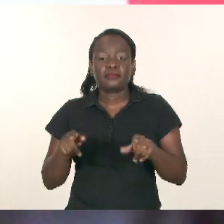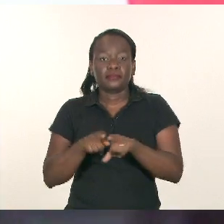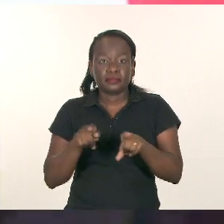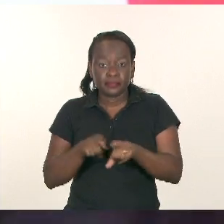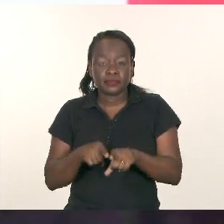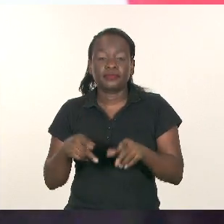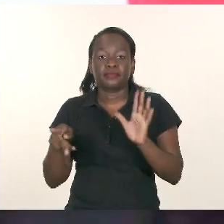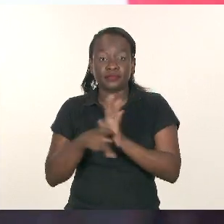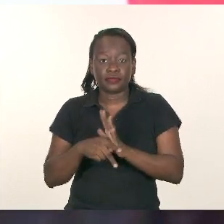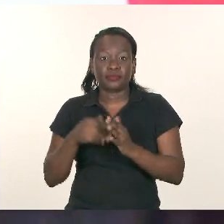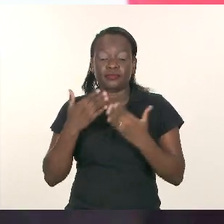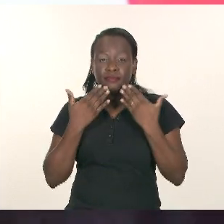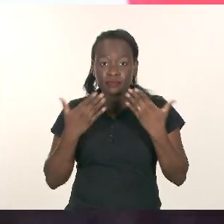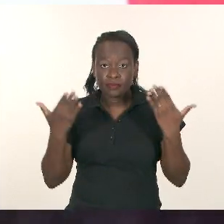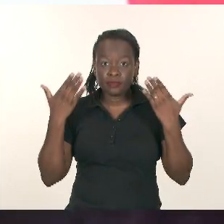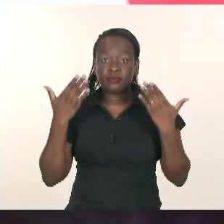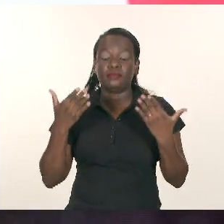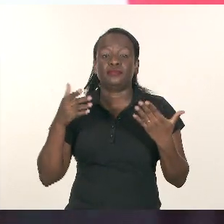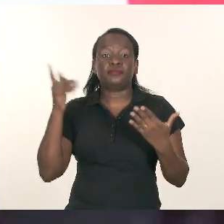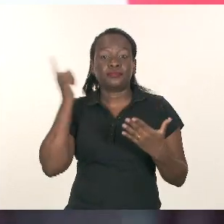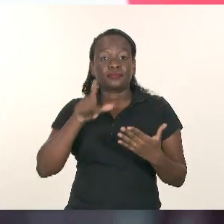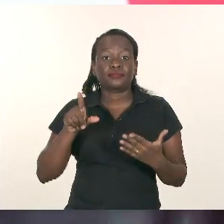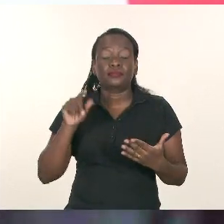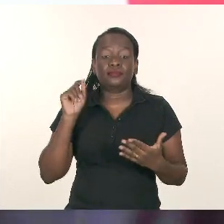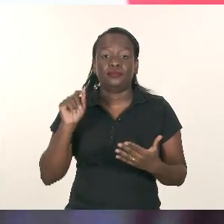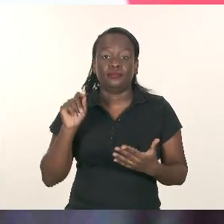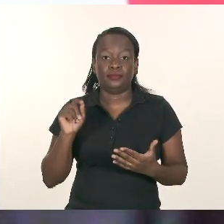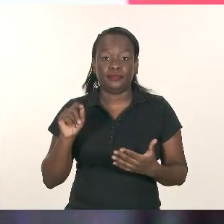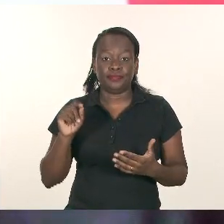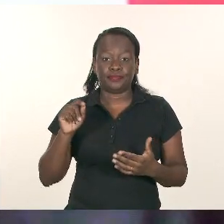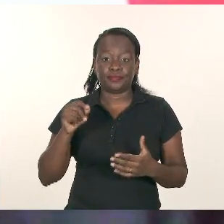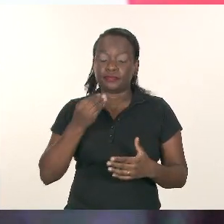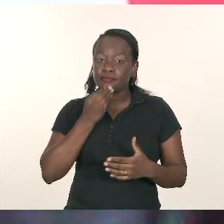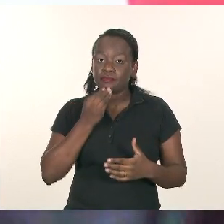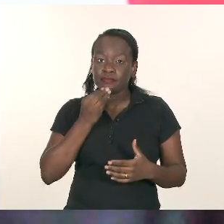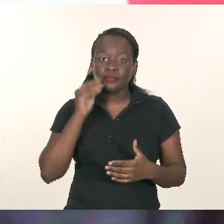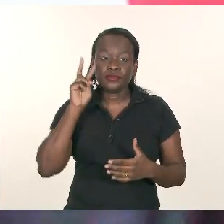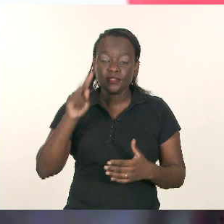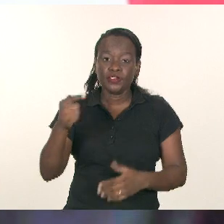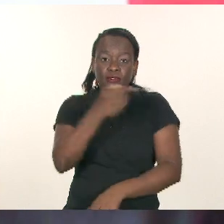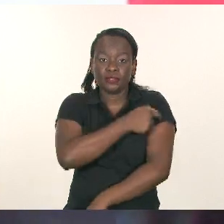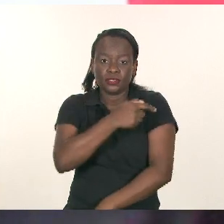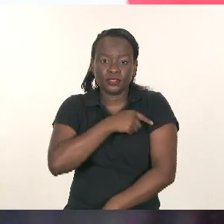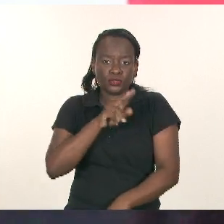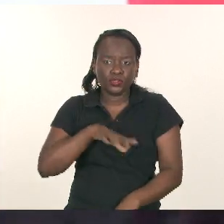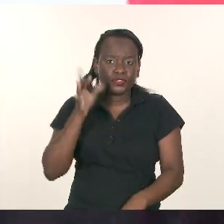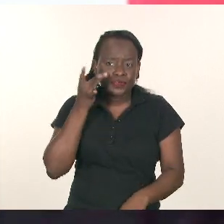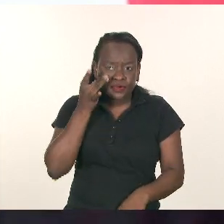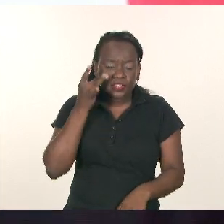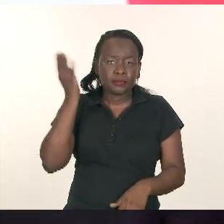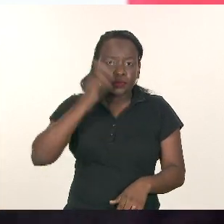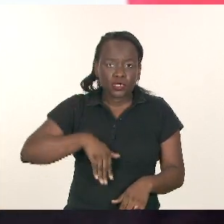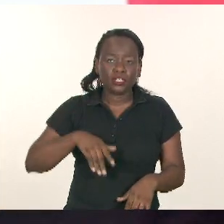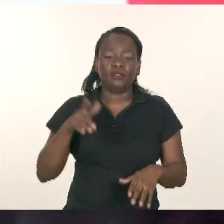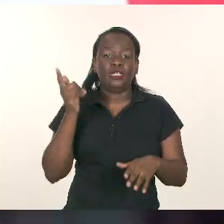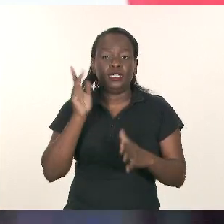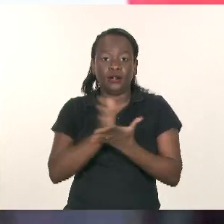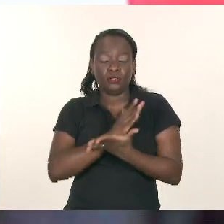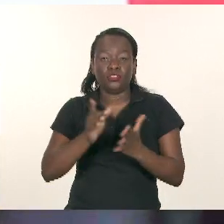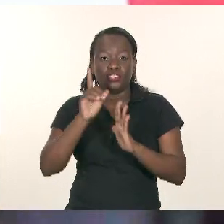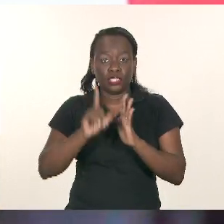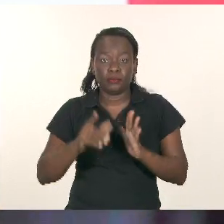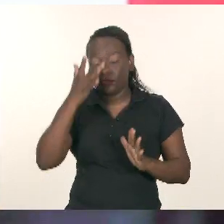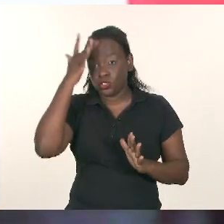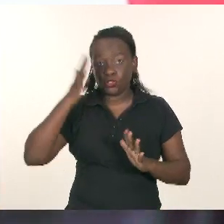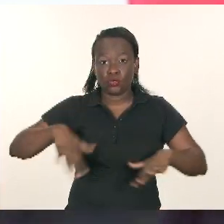no sentido de dar transparência, para garantir transparência no processo de imunização, garantir alguns direitos aos usuários. A